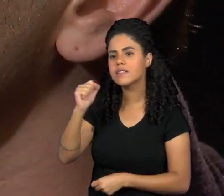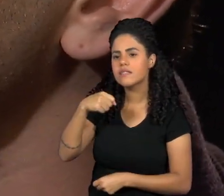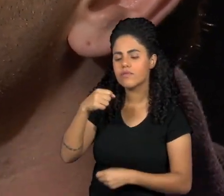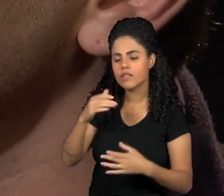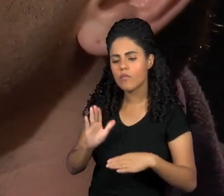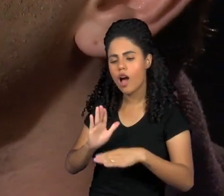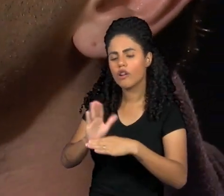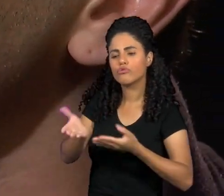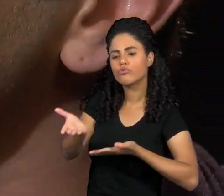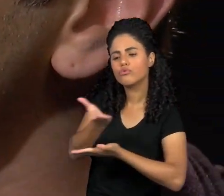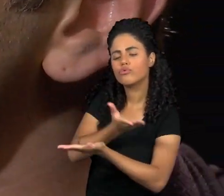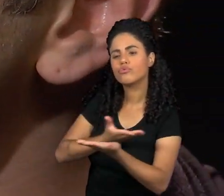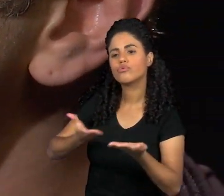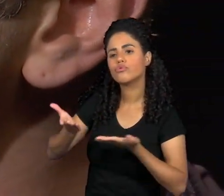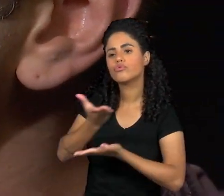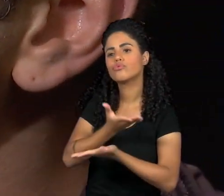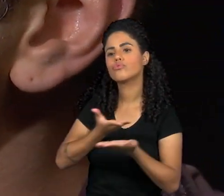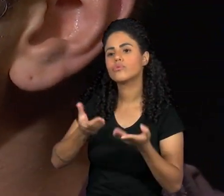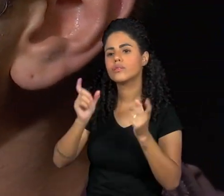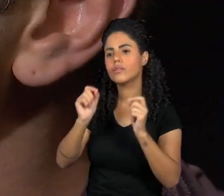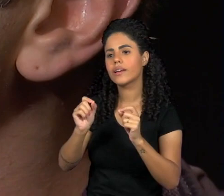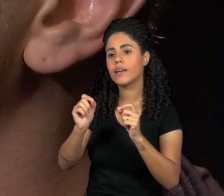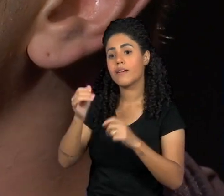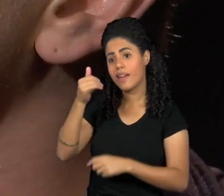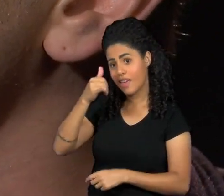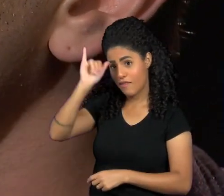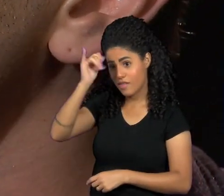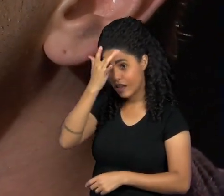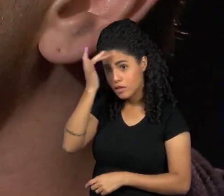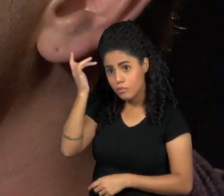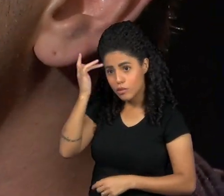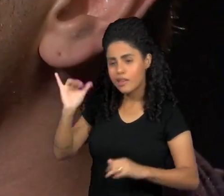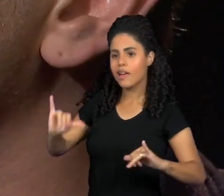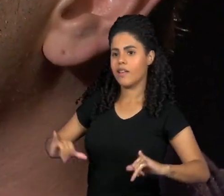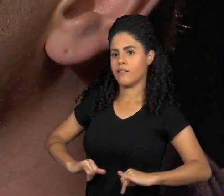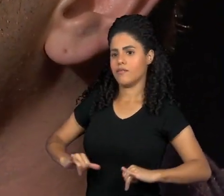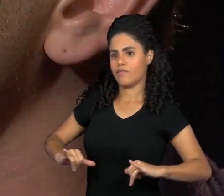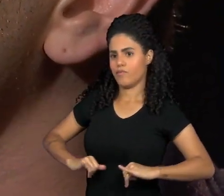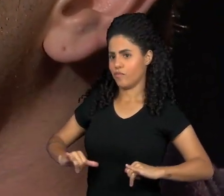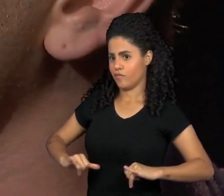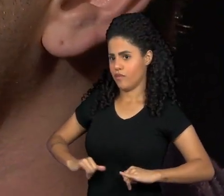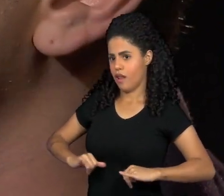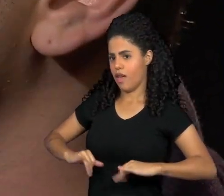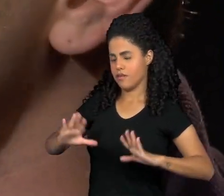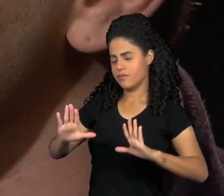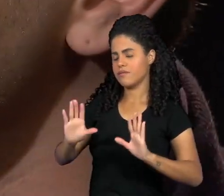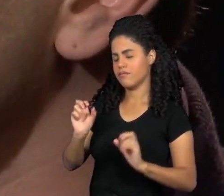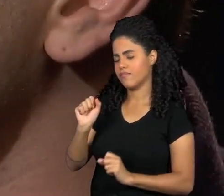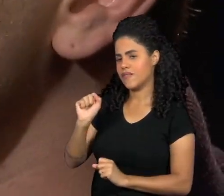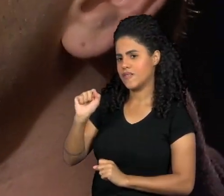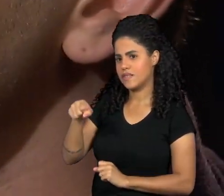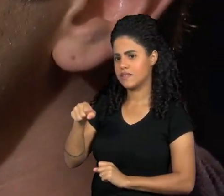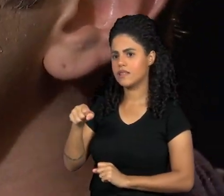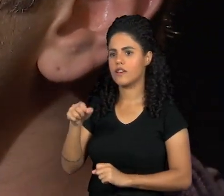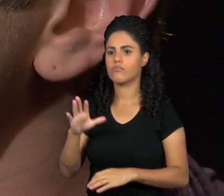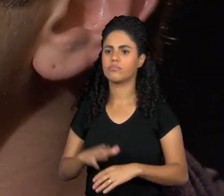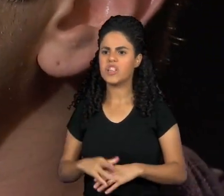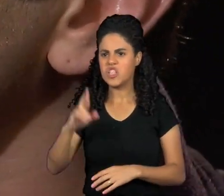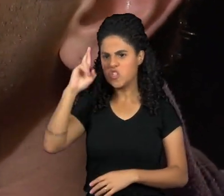irmandade que impediu que aquelas pessoas sofressem violência institucional maior, né? Dos senhores